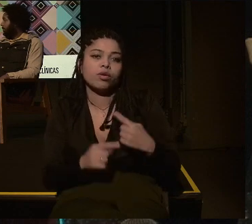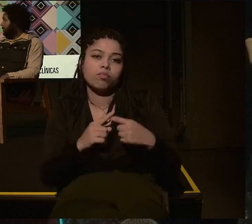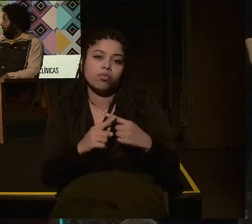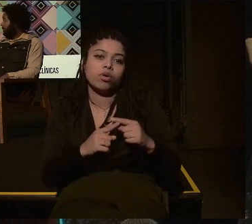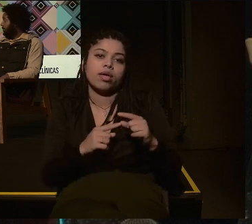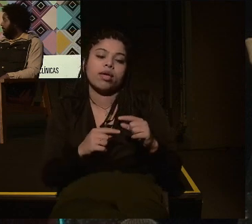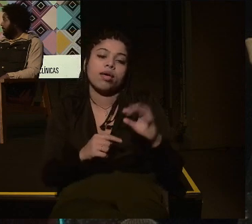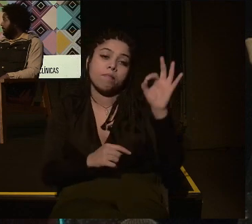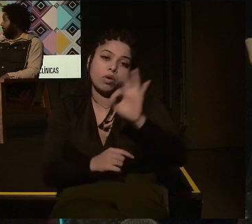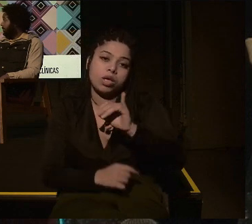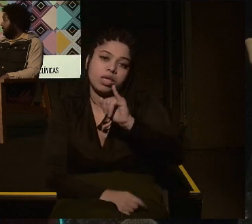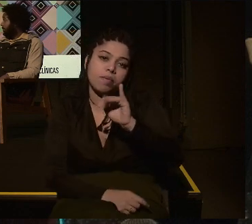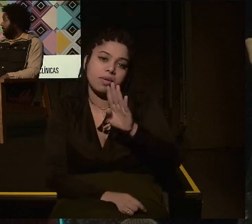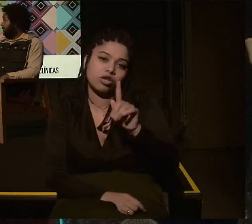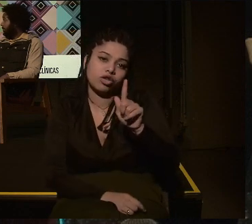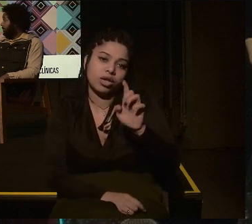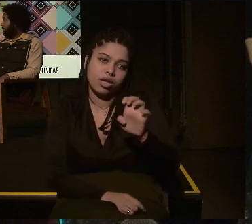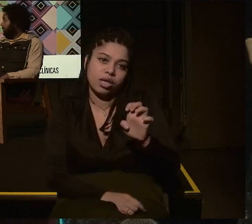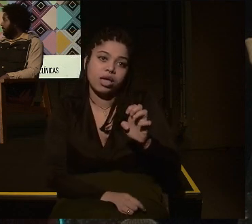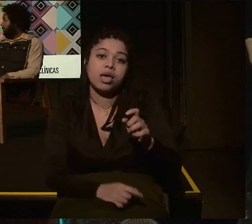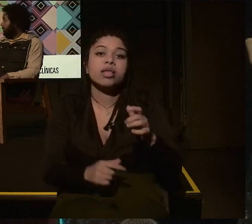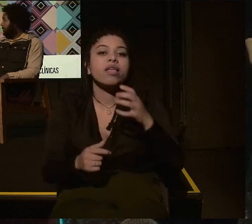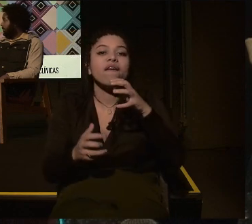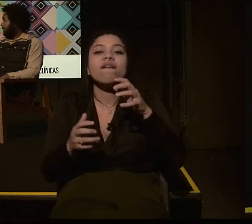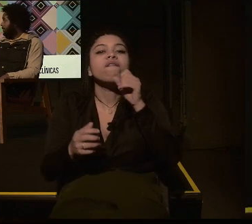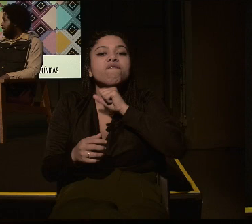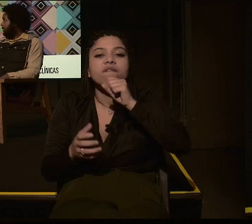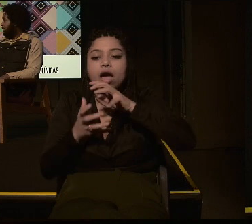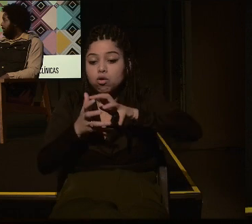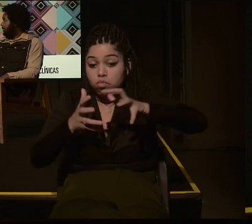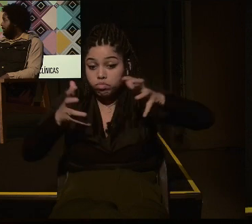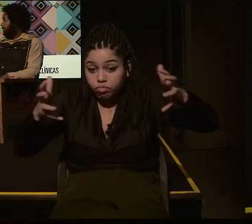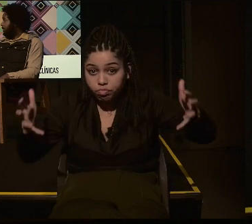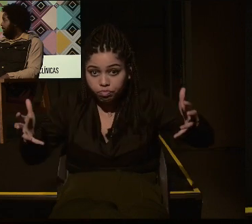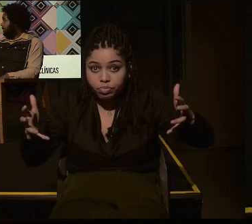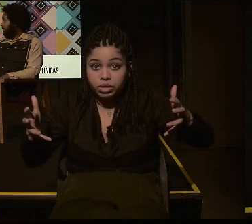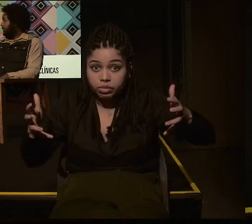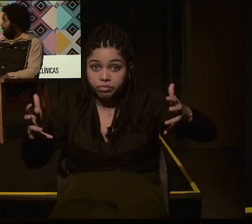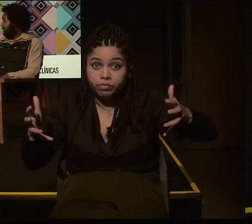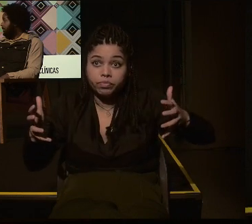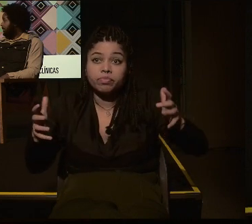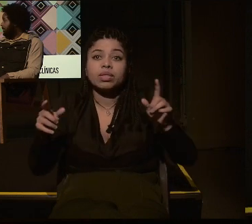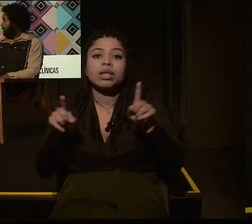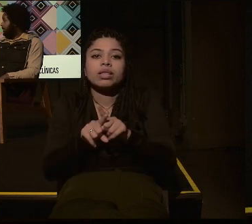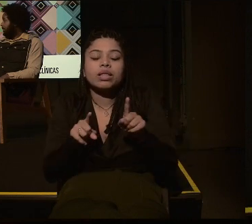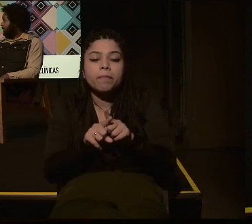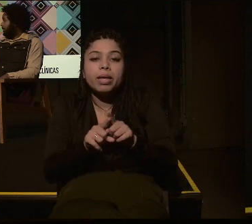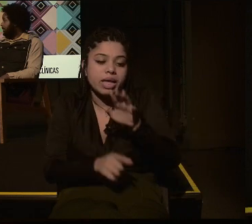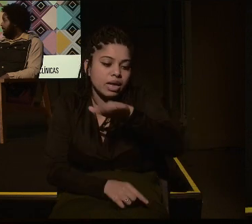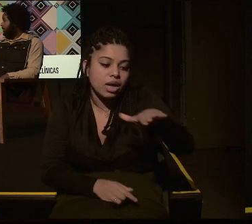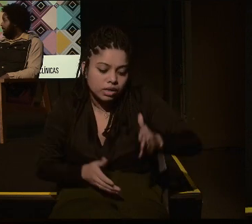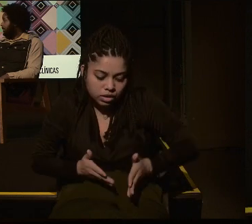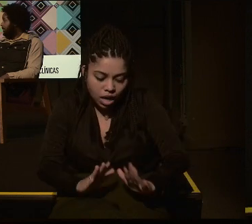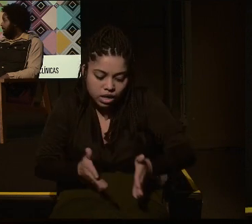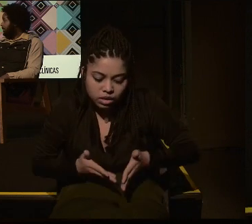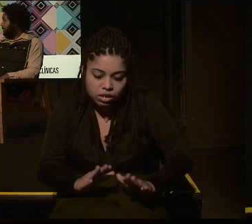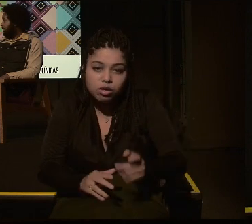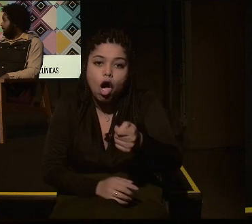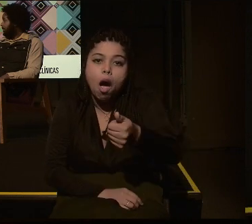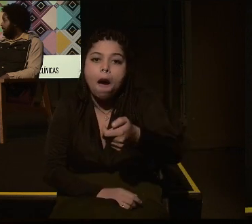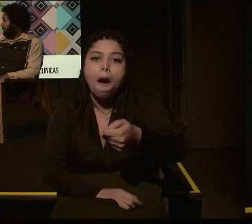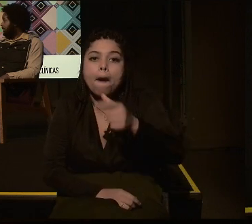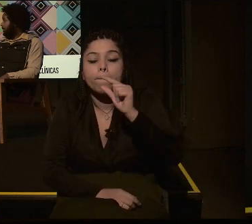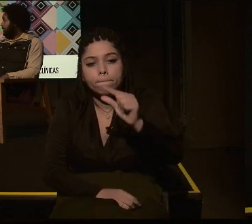nascendo cada vez menos, envelhecendo cada vez mais. A gente tem uma discussão etária para fazer, porque o censo está mostrando